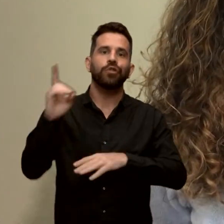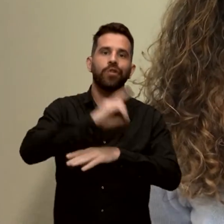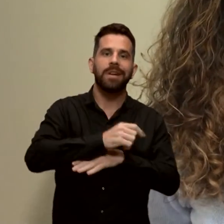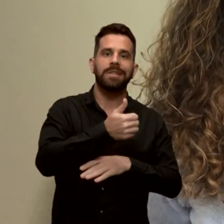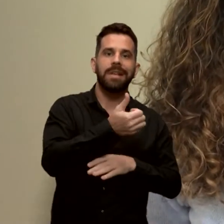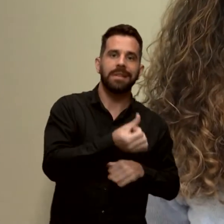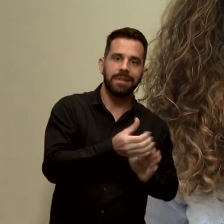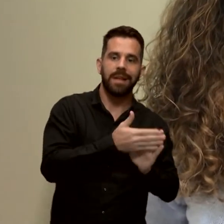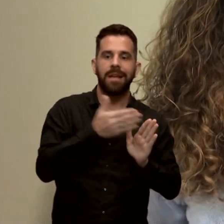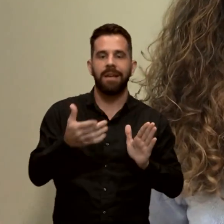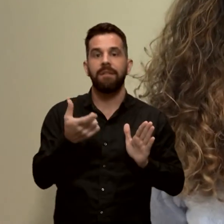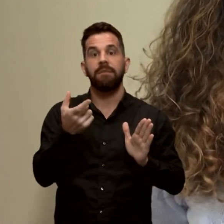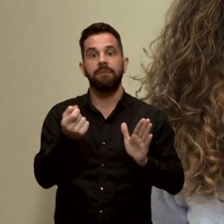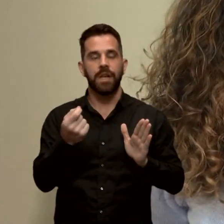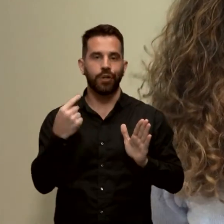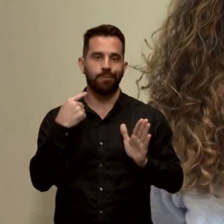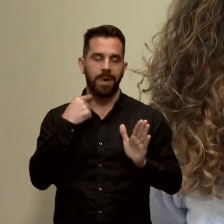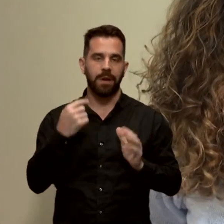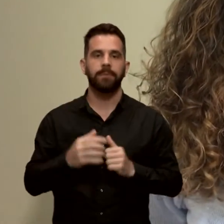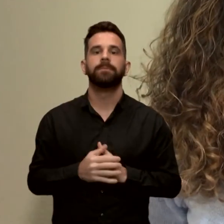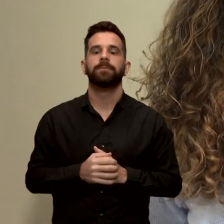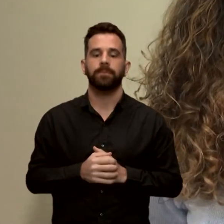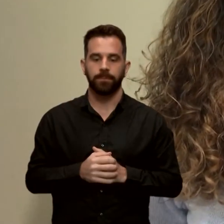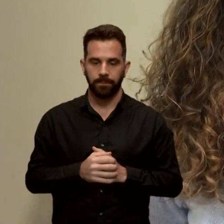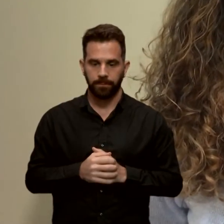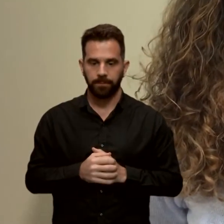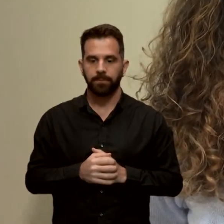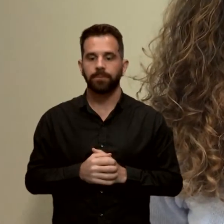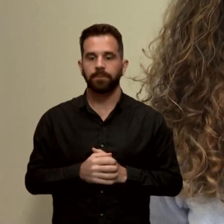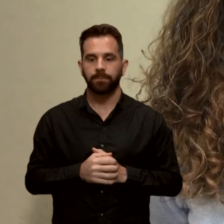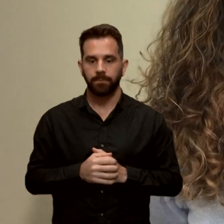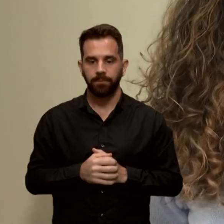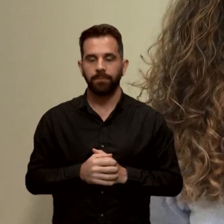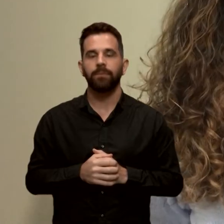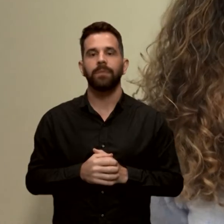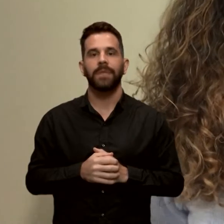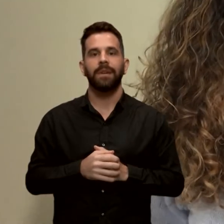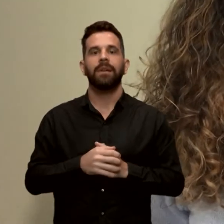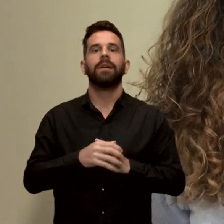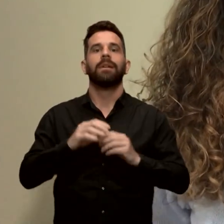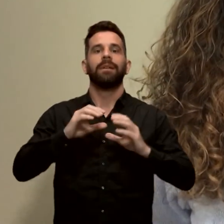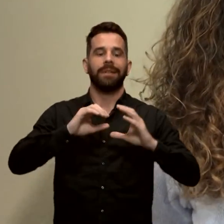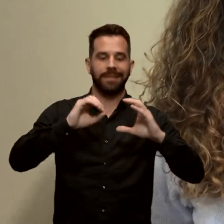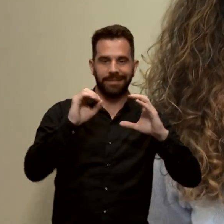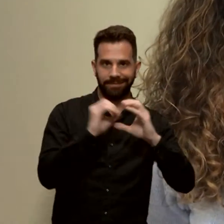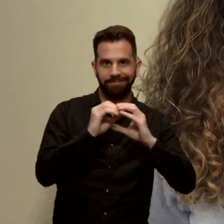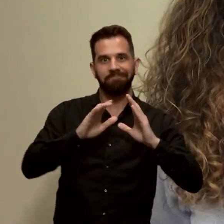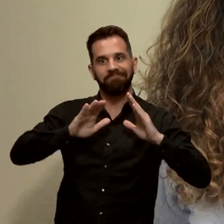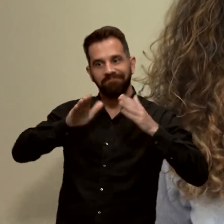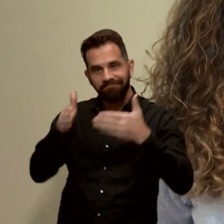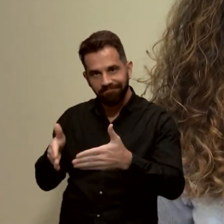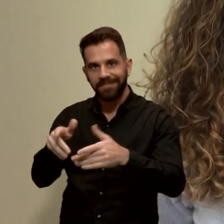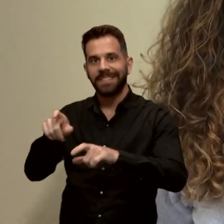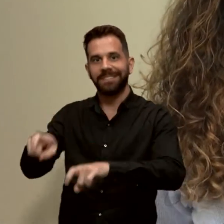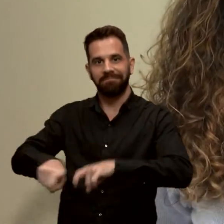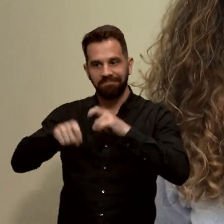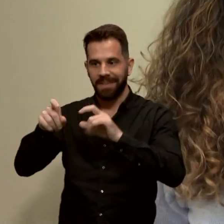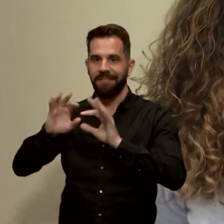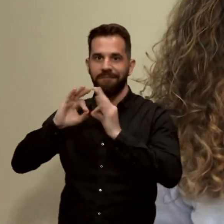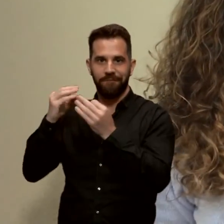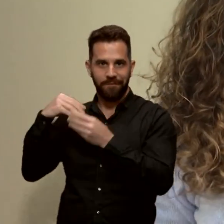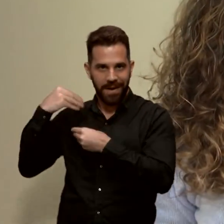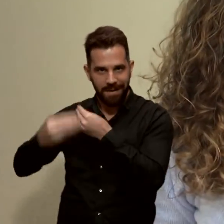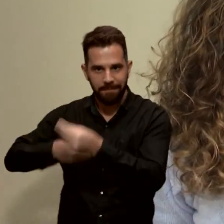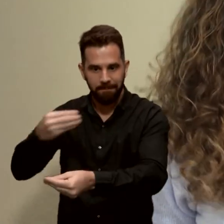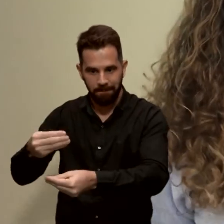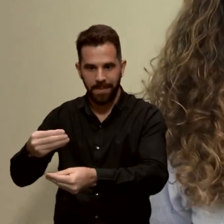maio. E a 19ª edição Agro Centro-Oeste Familiar será realizada entre os dias 18 e 21 de maio.